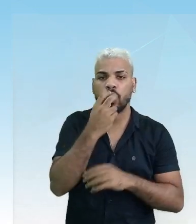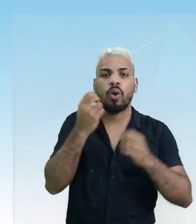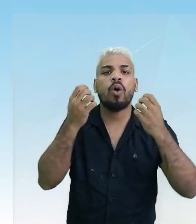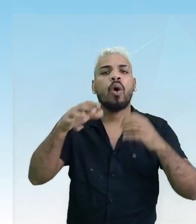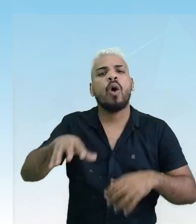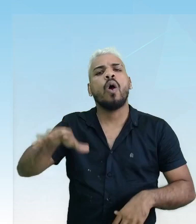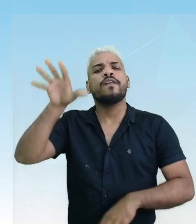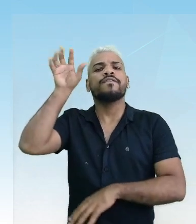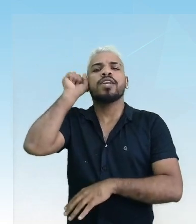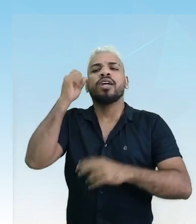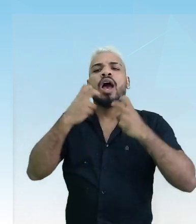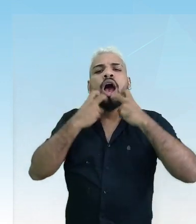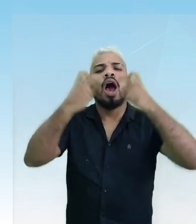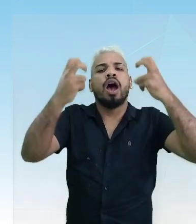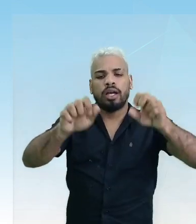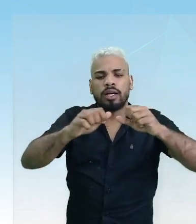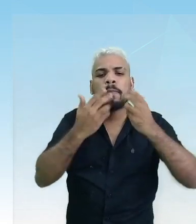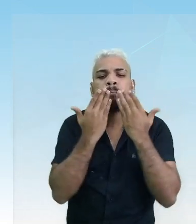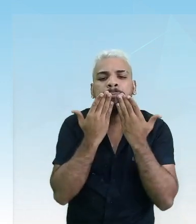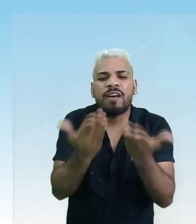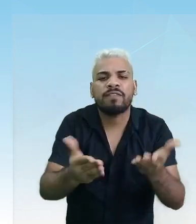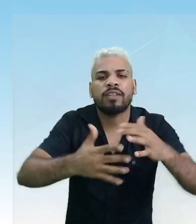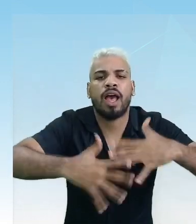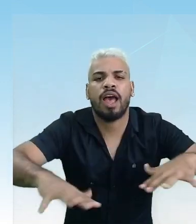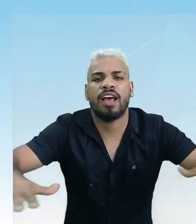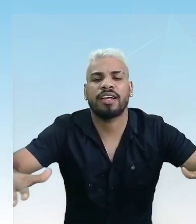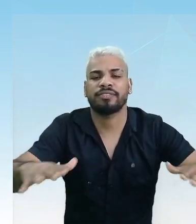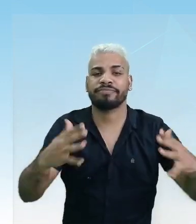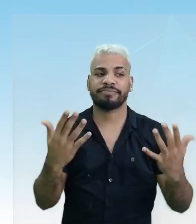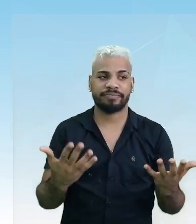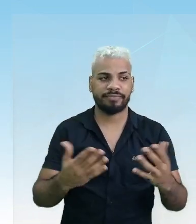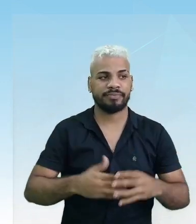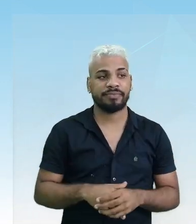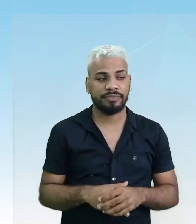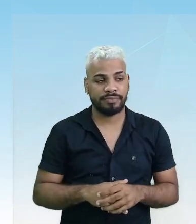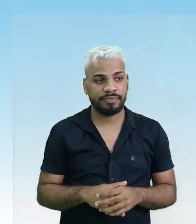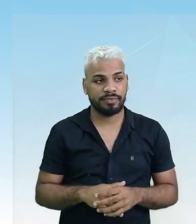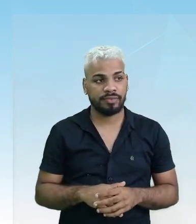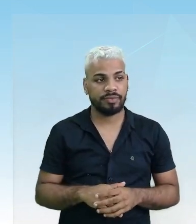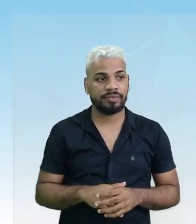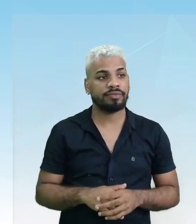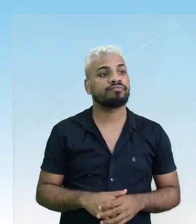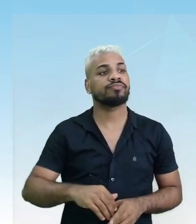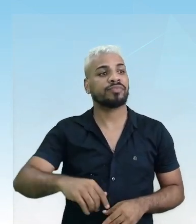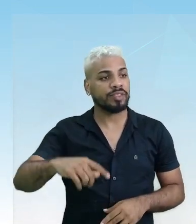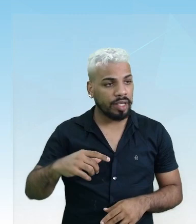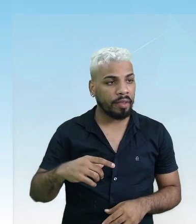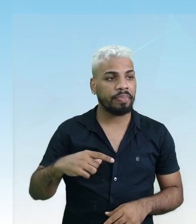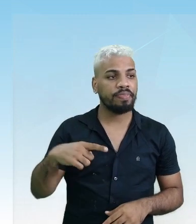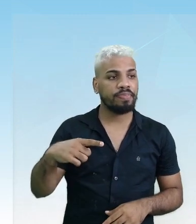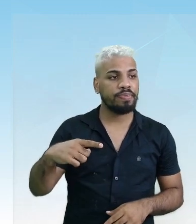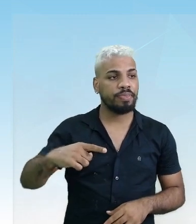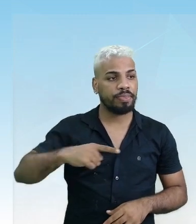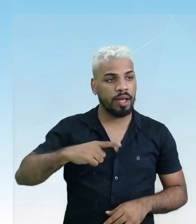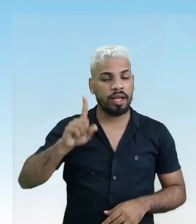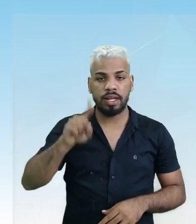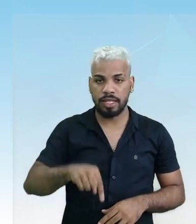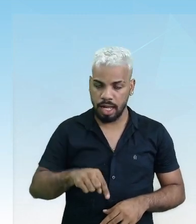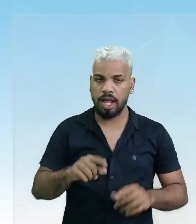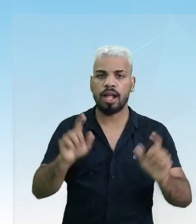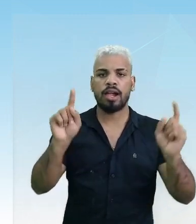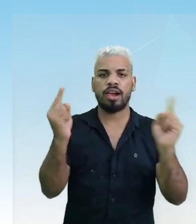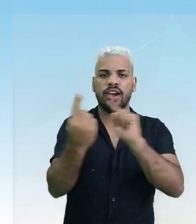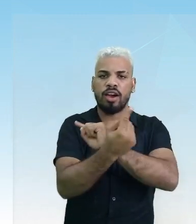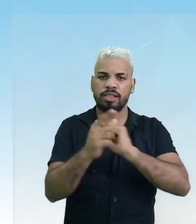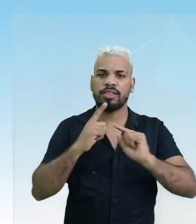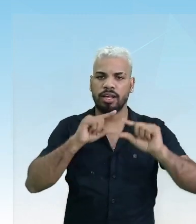margens plácidas, certo? Justamente aqui nós teremos o que nós chamamos de uma ordem